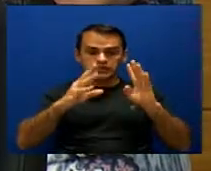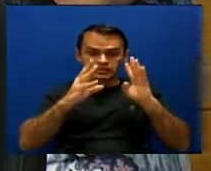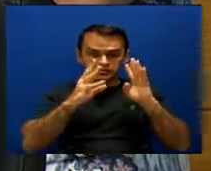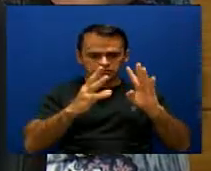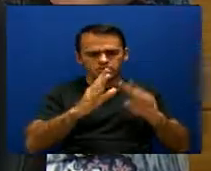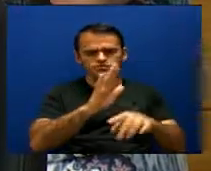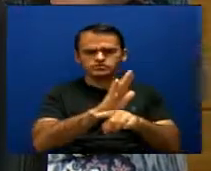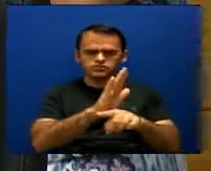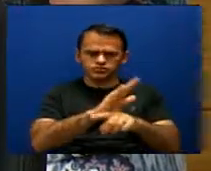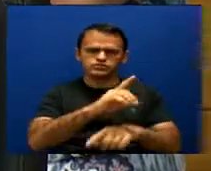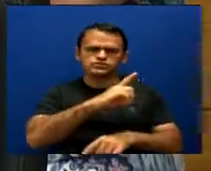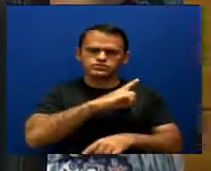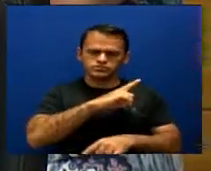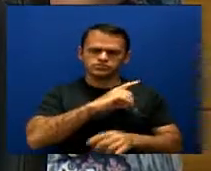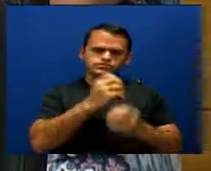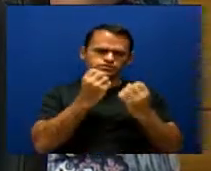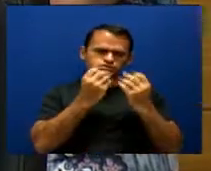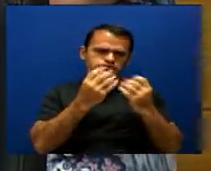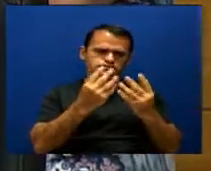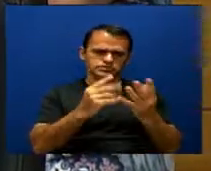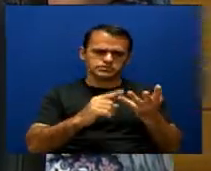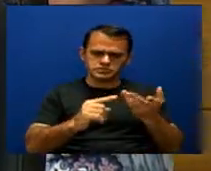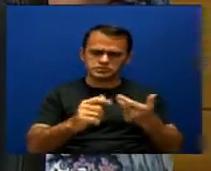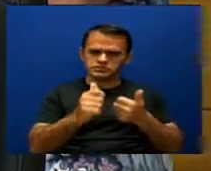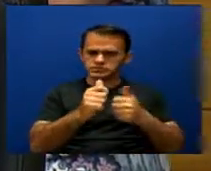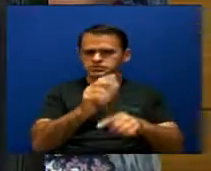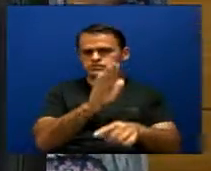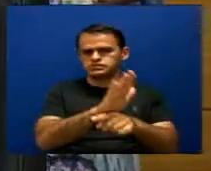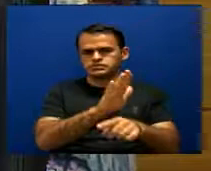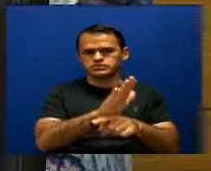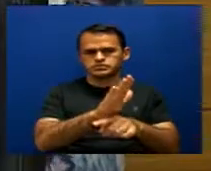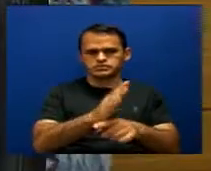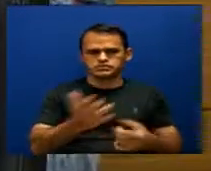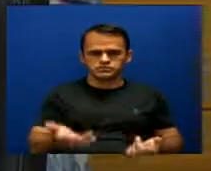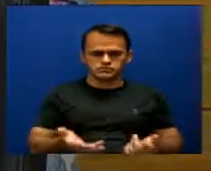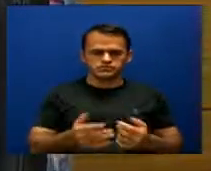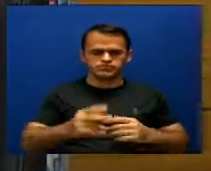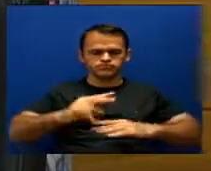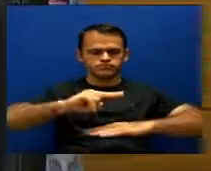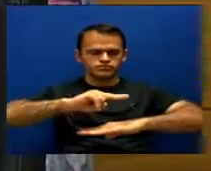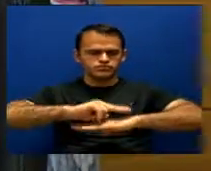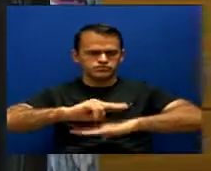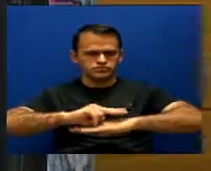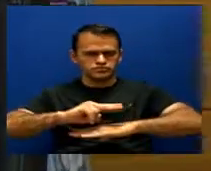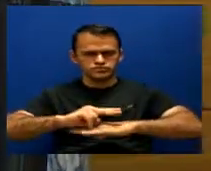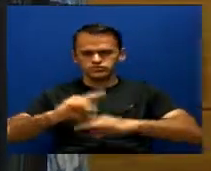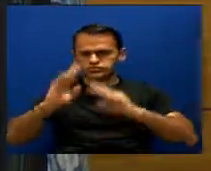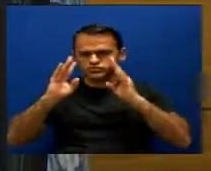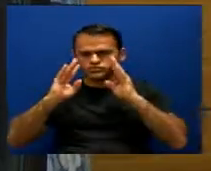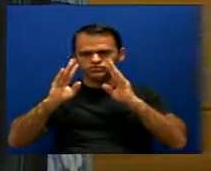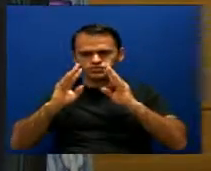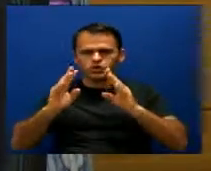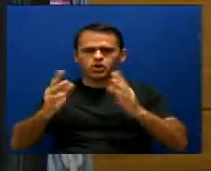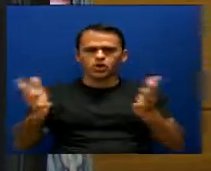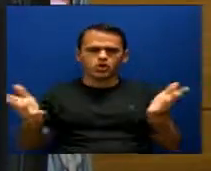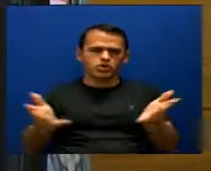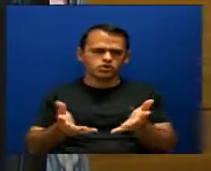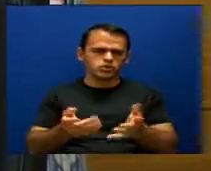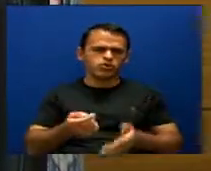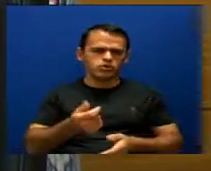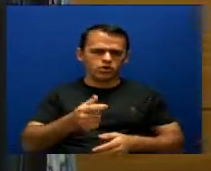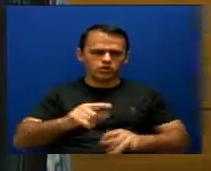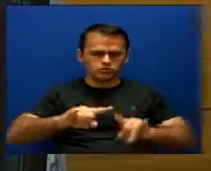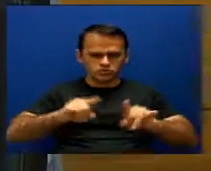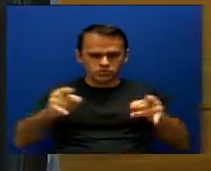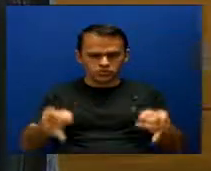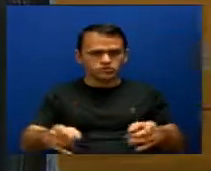estão sendo atendidos muito bem lá na Santa Casa, indo para os seus leitos, que infelizmente são poucos hoje, mas que nós vamos lutar